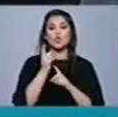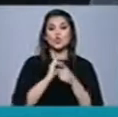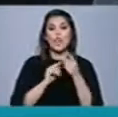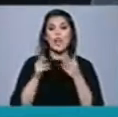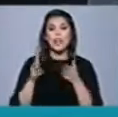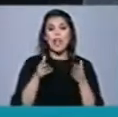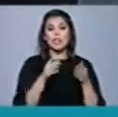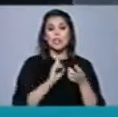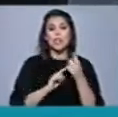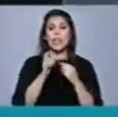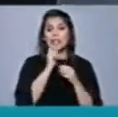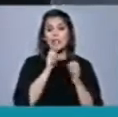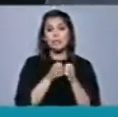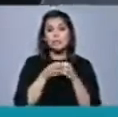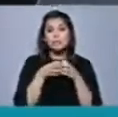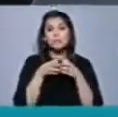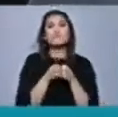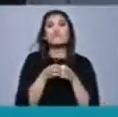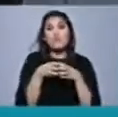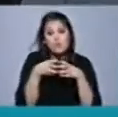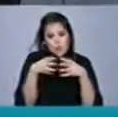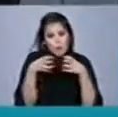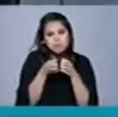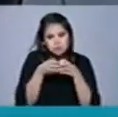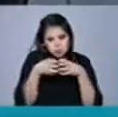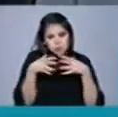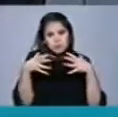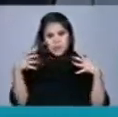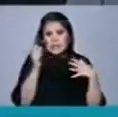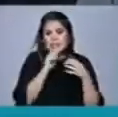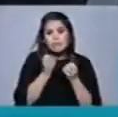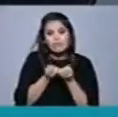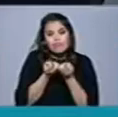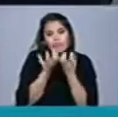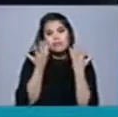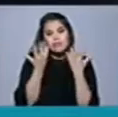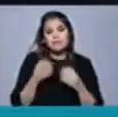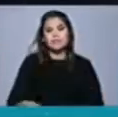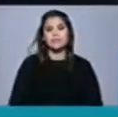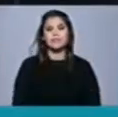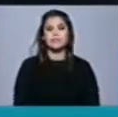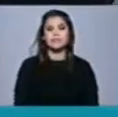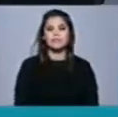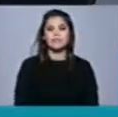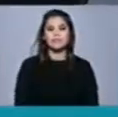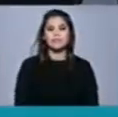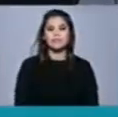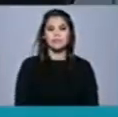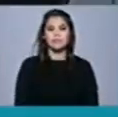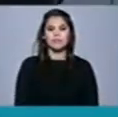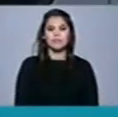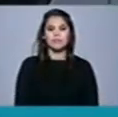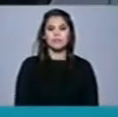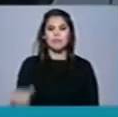sonhos vão aumentando, vão fritando e vão abrindo. Vamos continuar a baixar. Eu não vou colocar